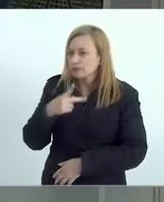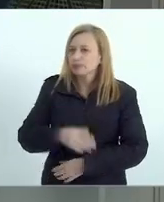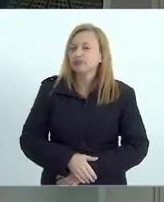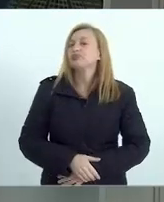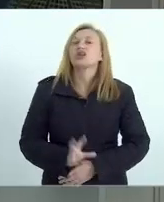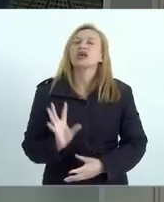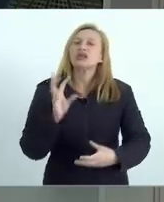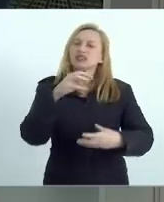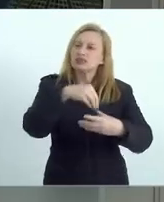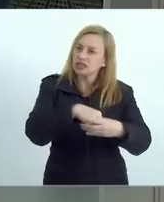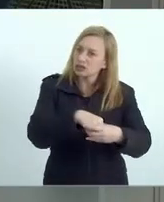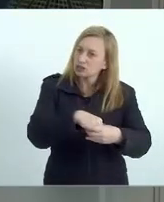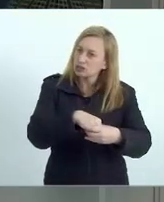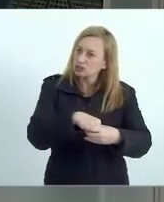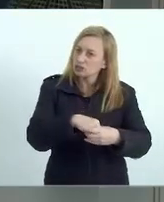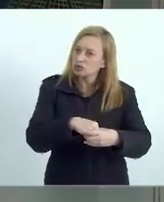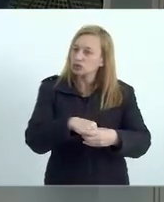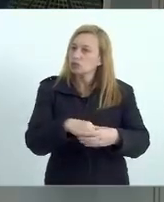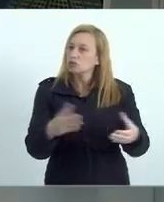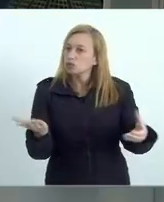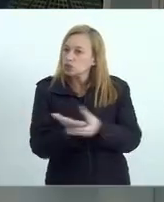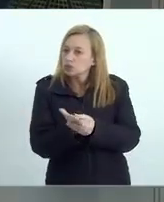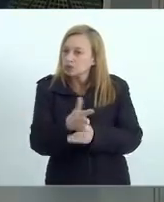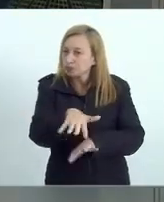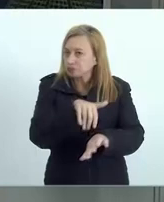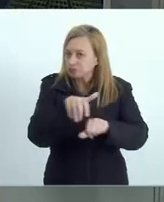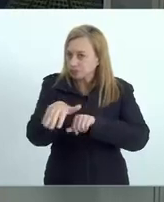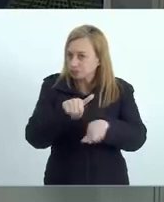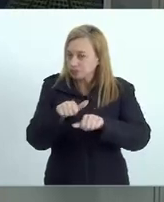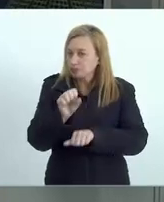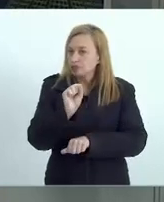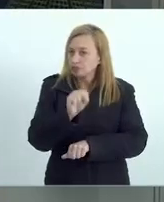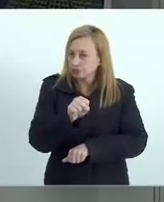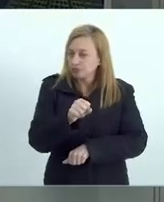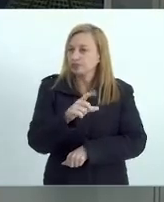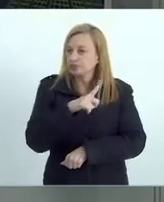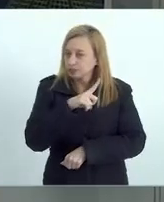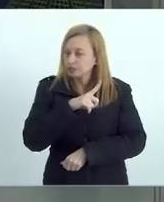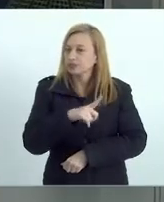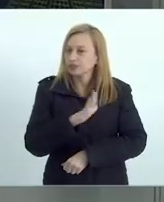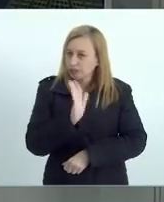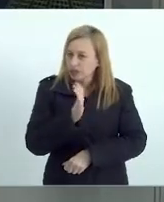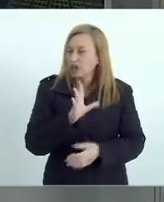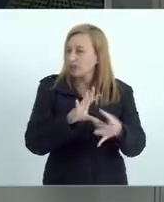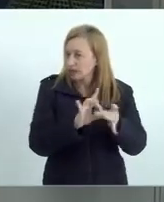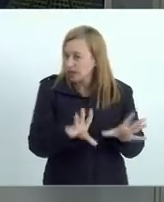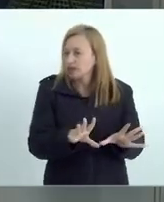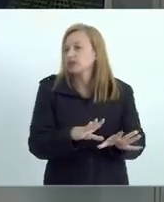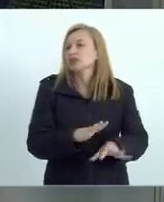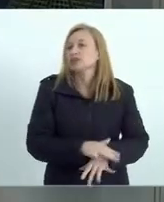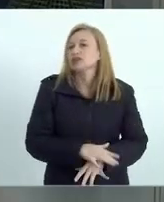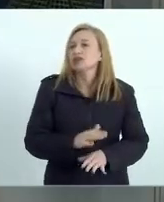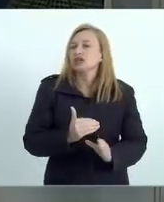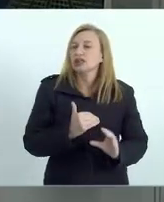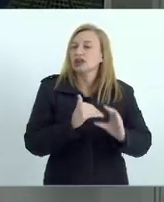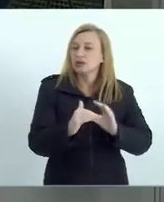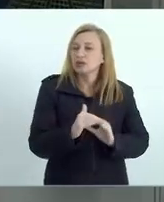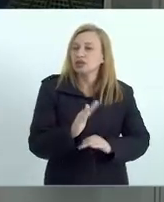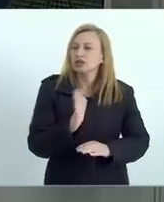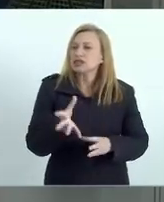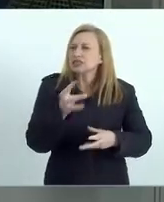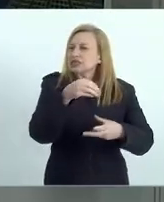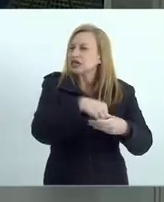aqui dentro na casa processo de convocação já existe né já foi Oi tá andamento né